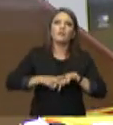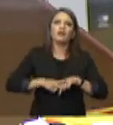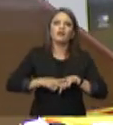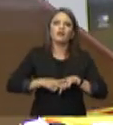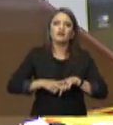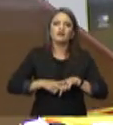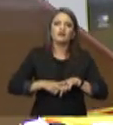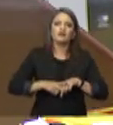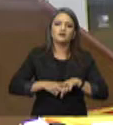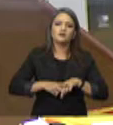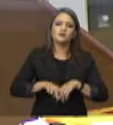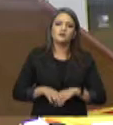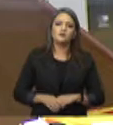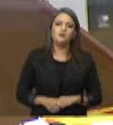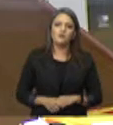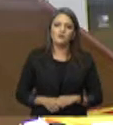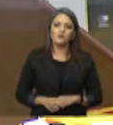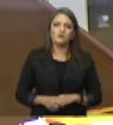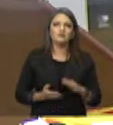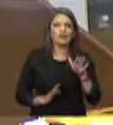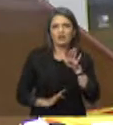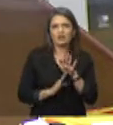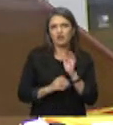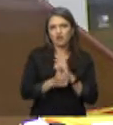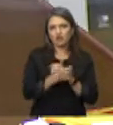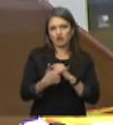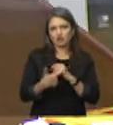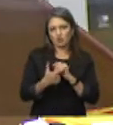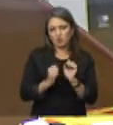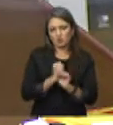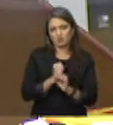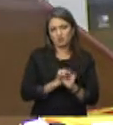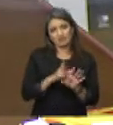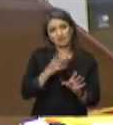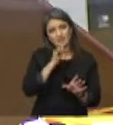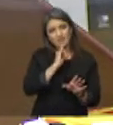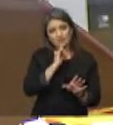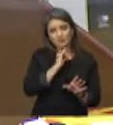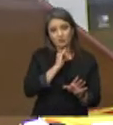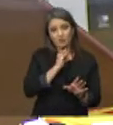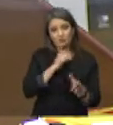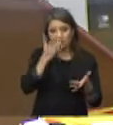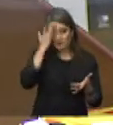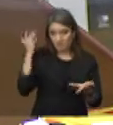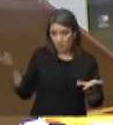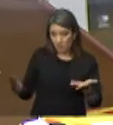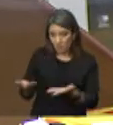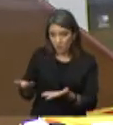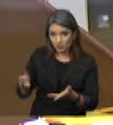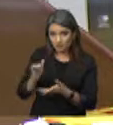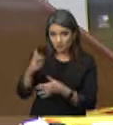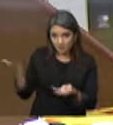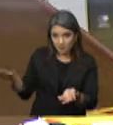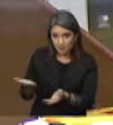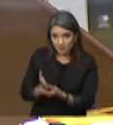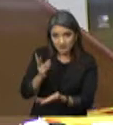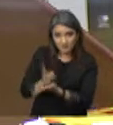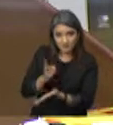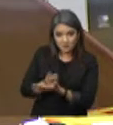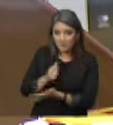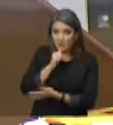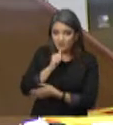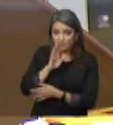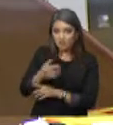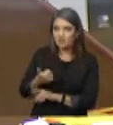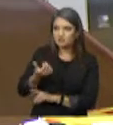liberdade é que há 12 anos então o indivíduo que hoje estivesse respondendo a uma ação penal